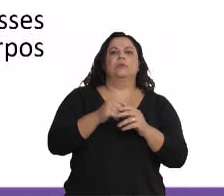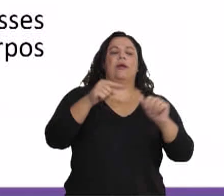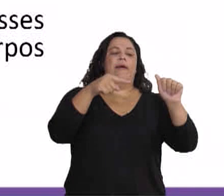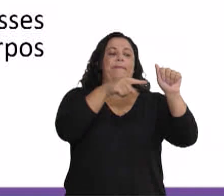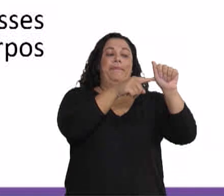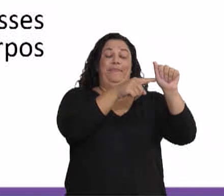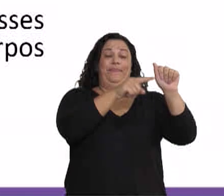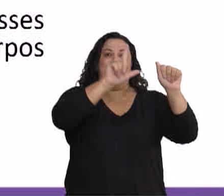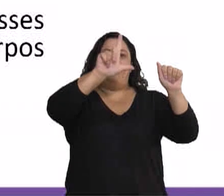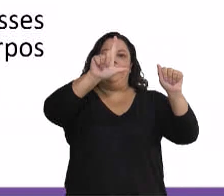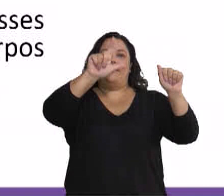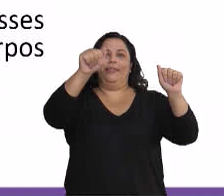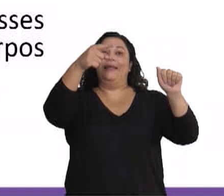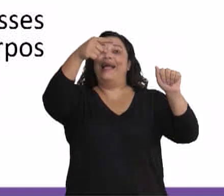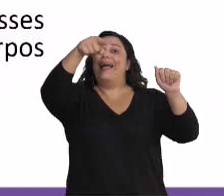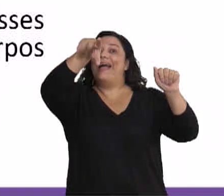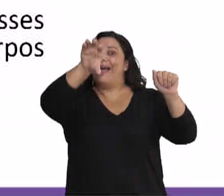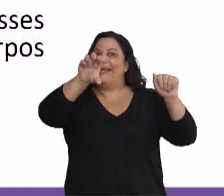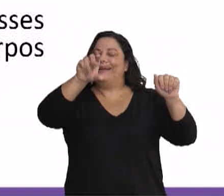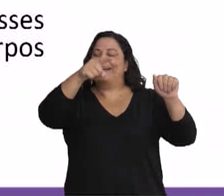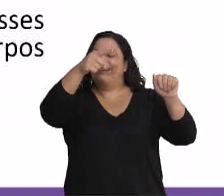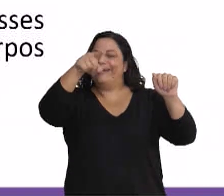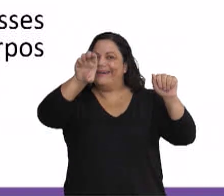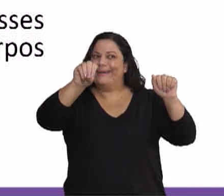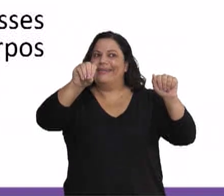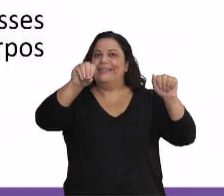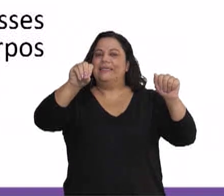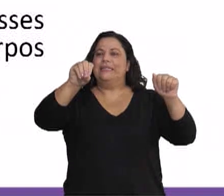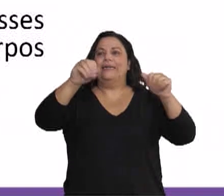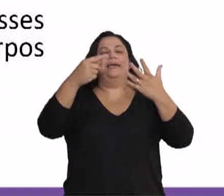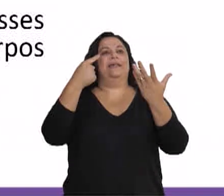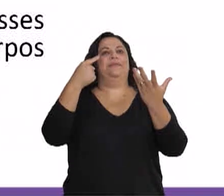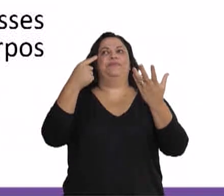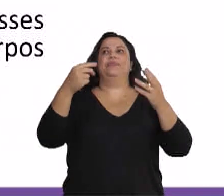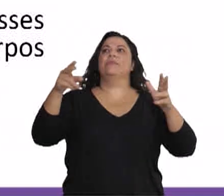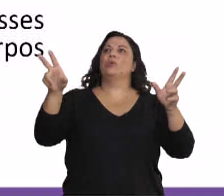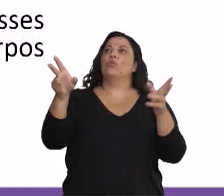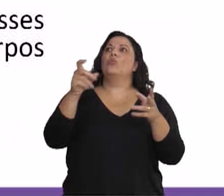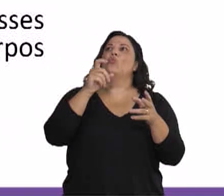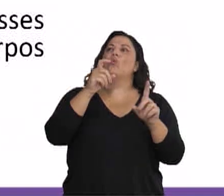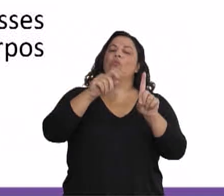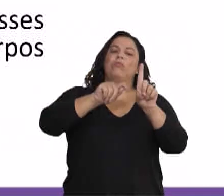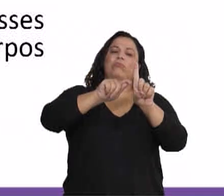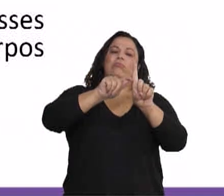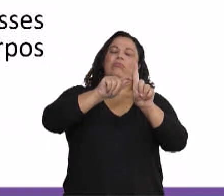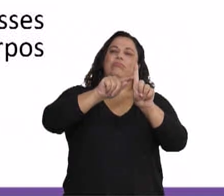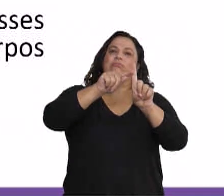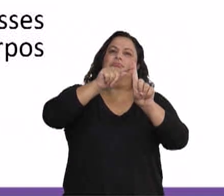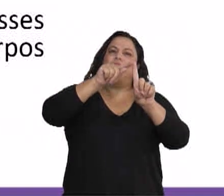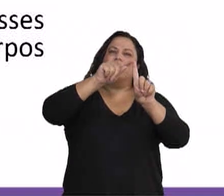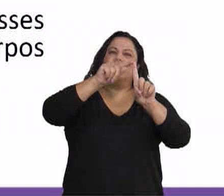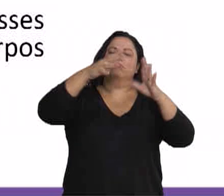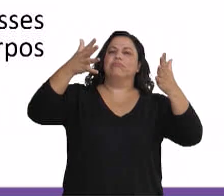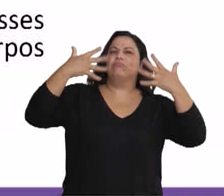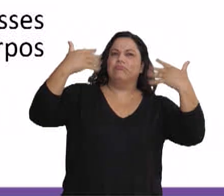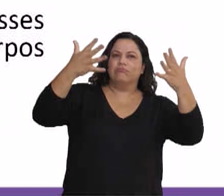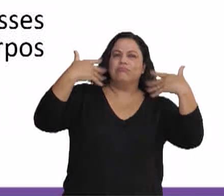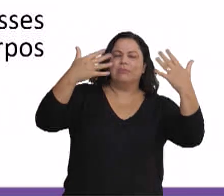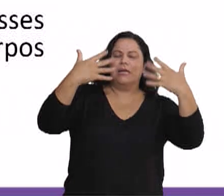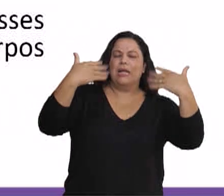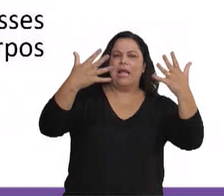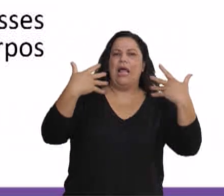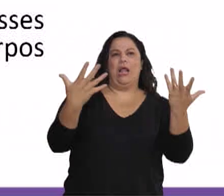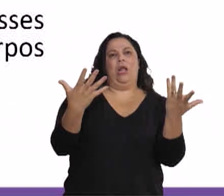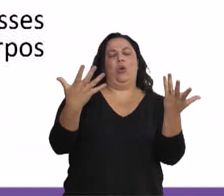excelente isolante térmico, impedindo que o calor externo chegue aos corpos das pessoas, e a cor branca absorve